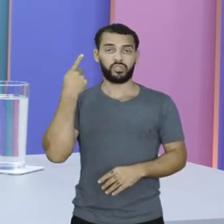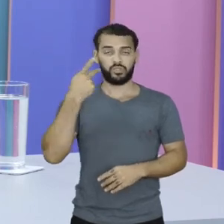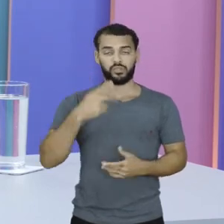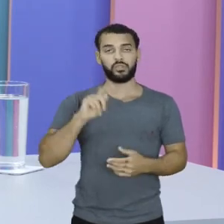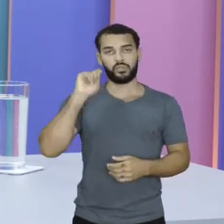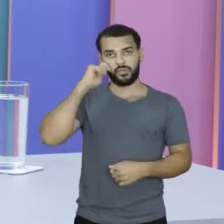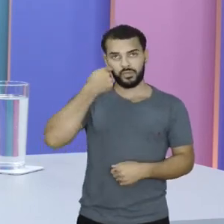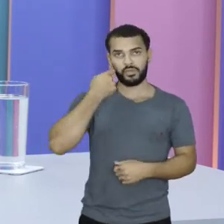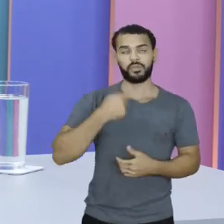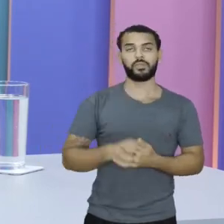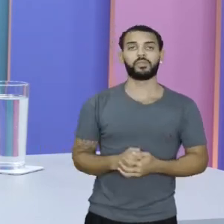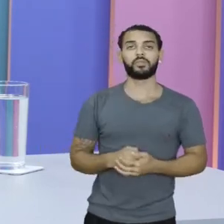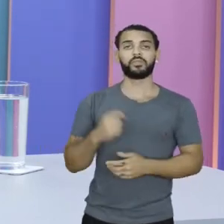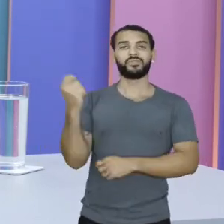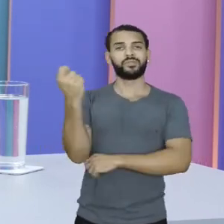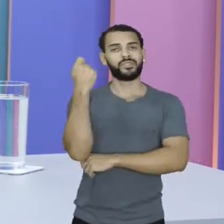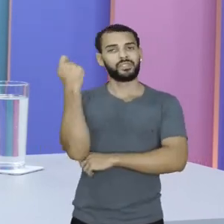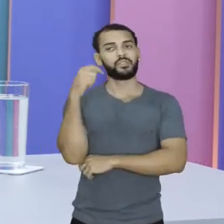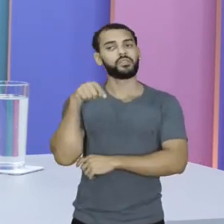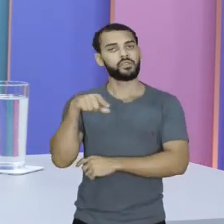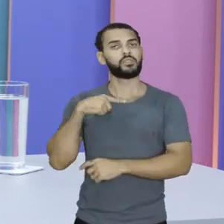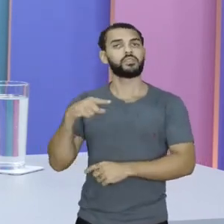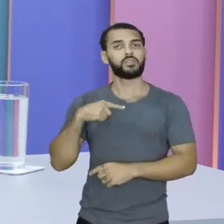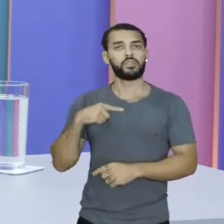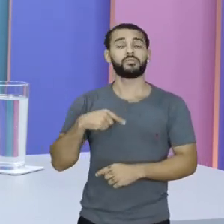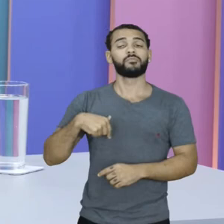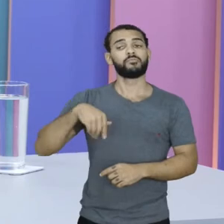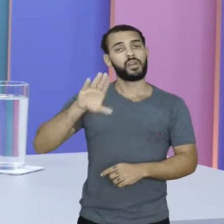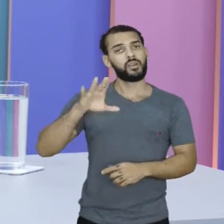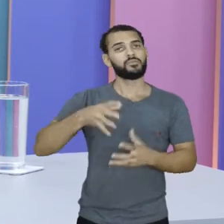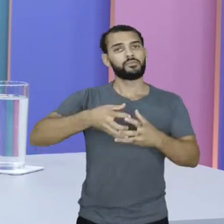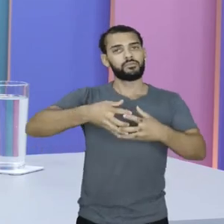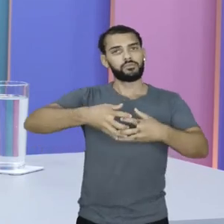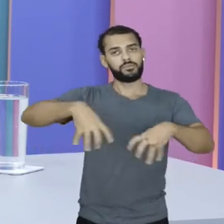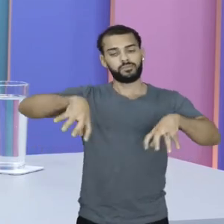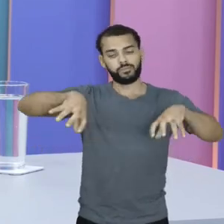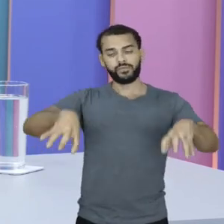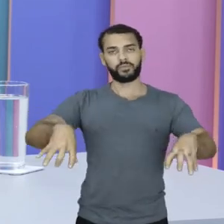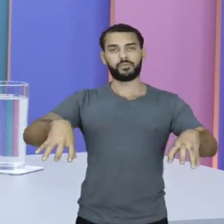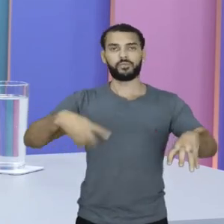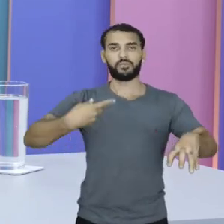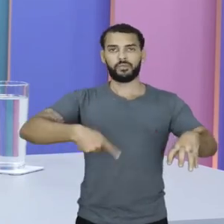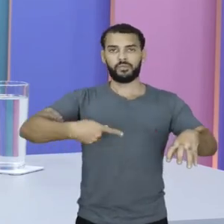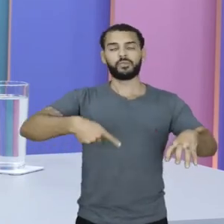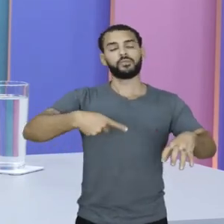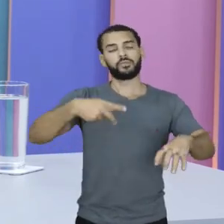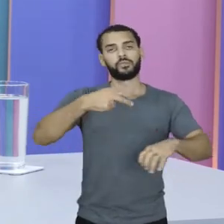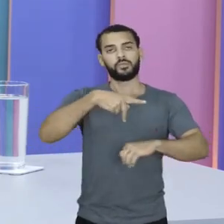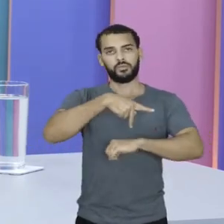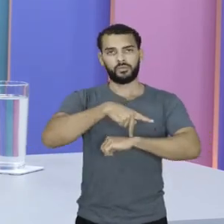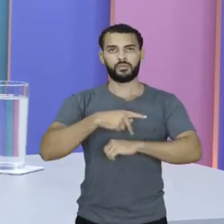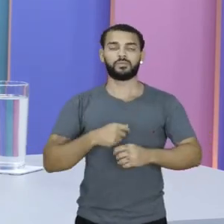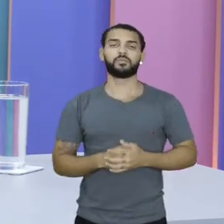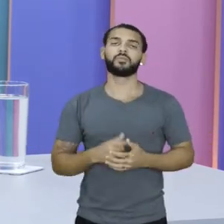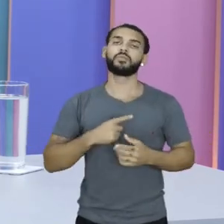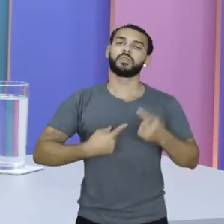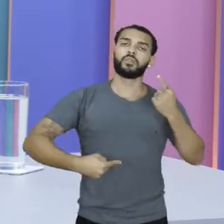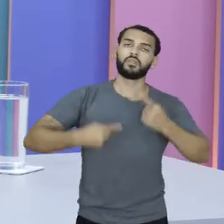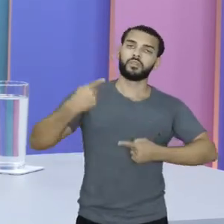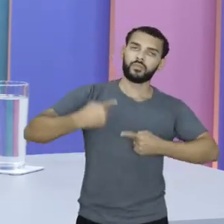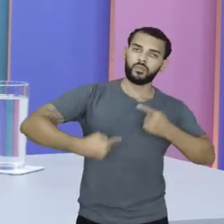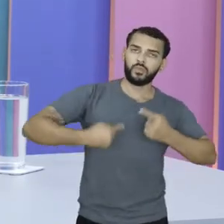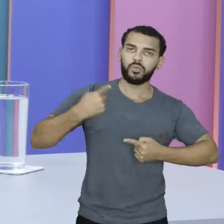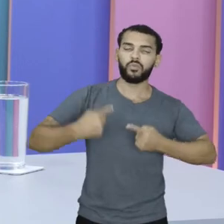estados mais segregacionistas, né, do país, né? Então, políticas